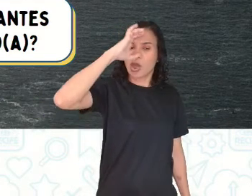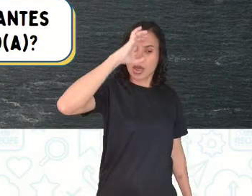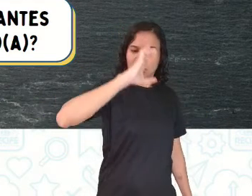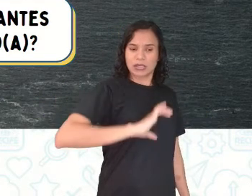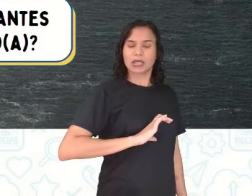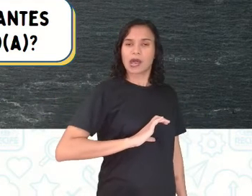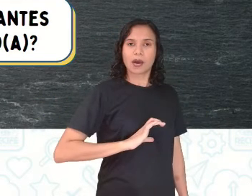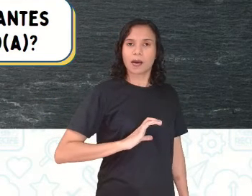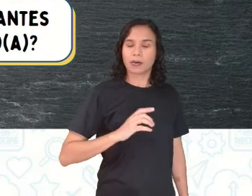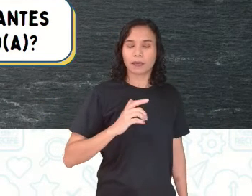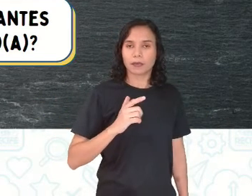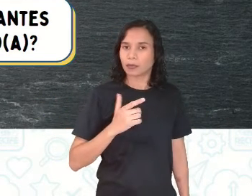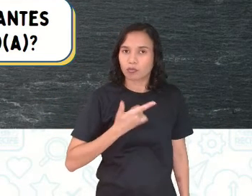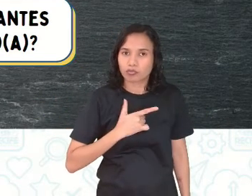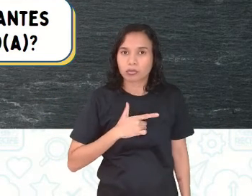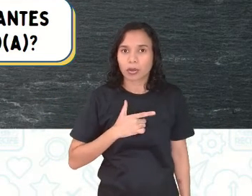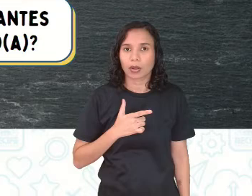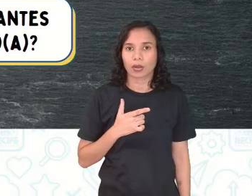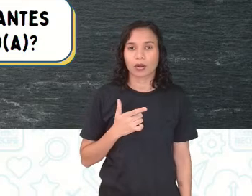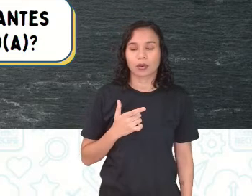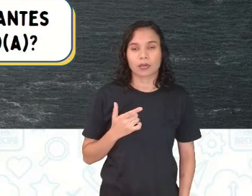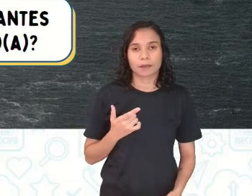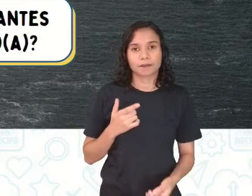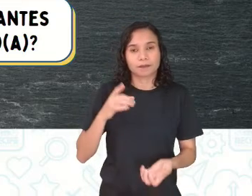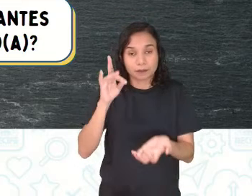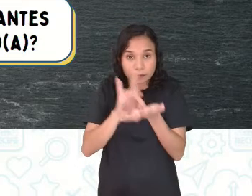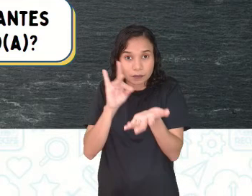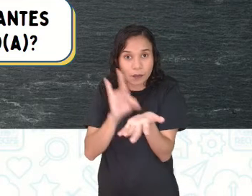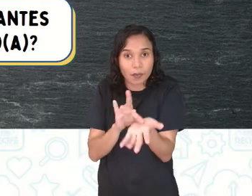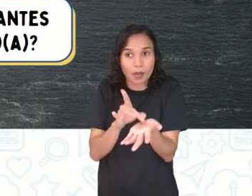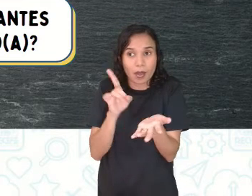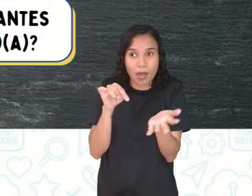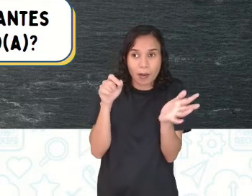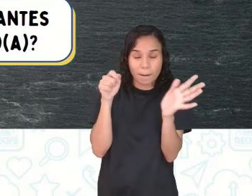cidadã brasileiro. Não é isso? Na realidade